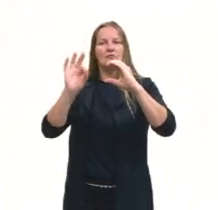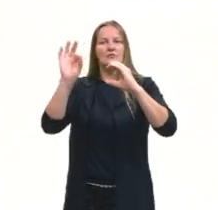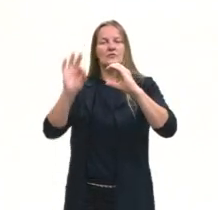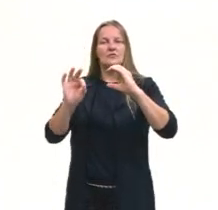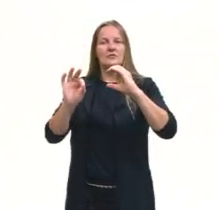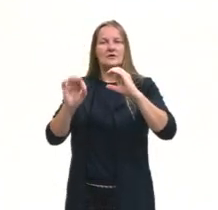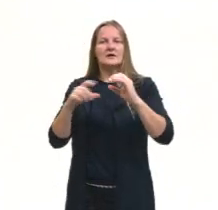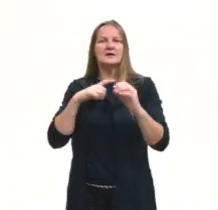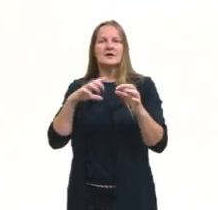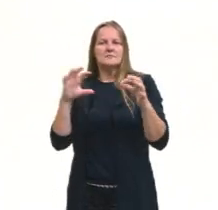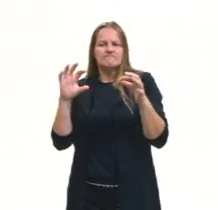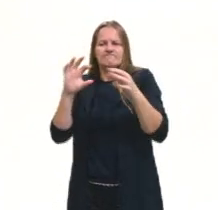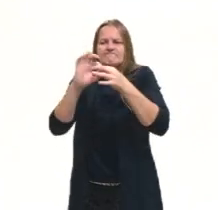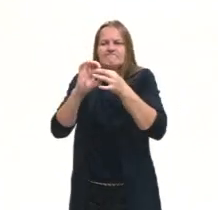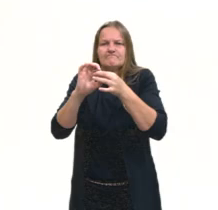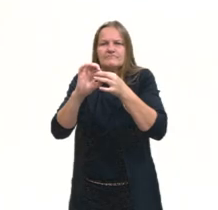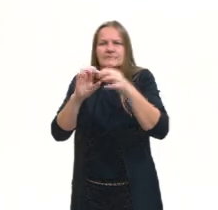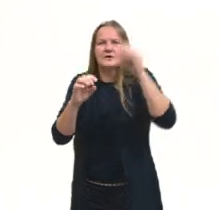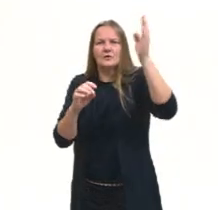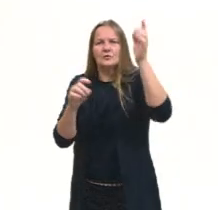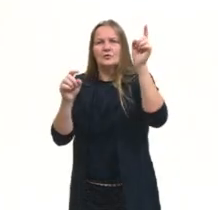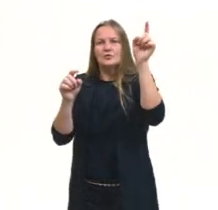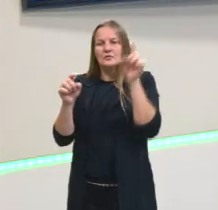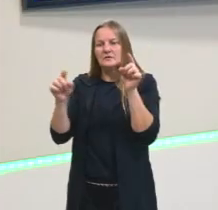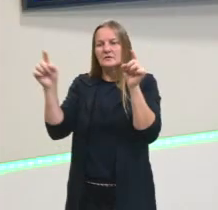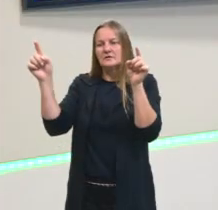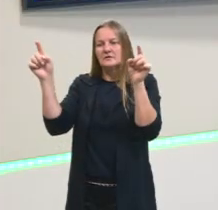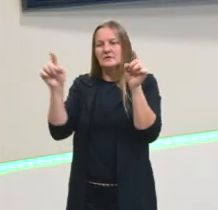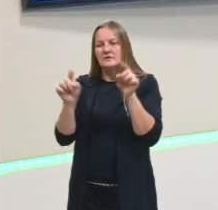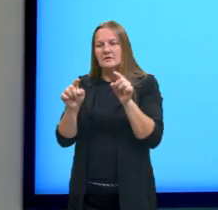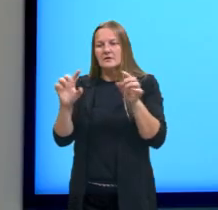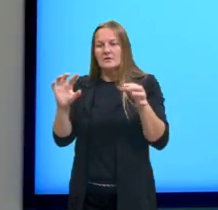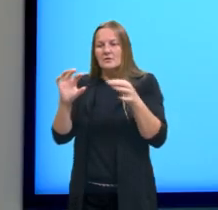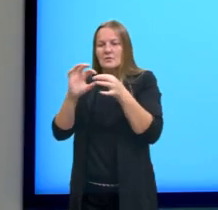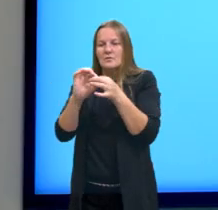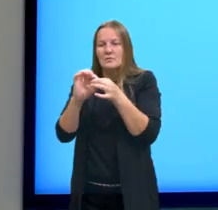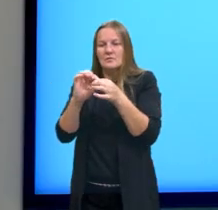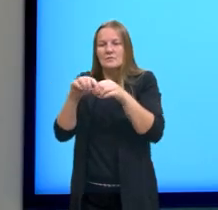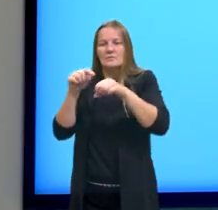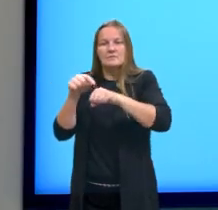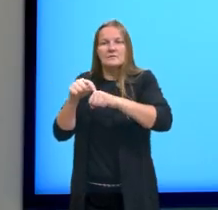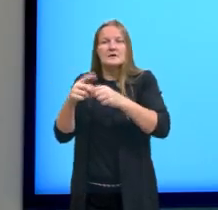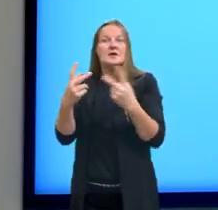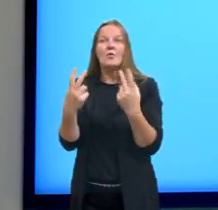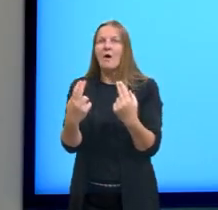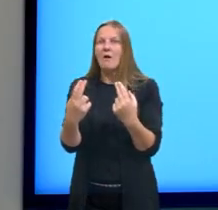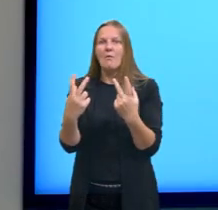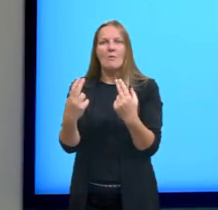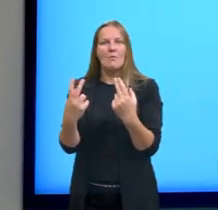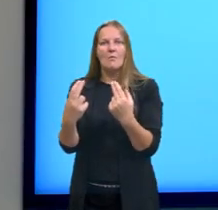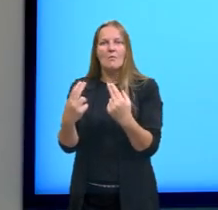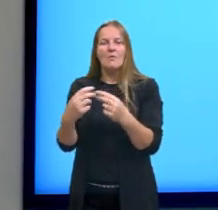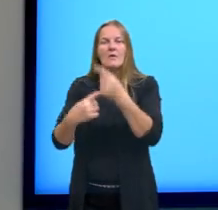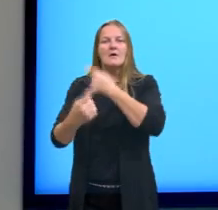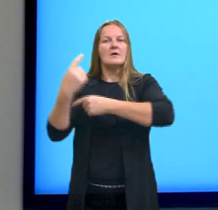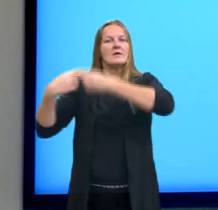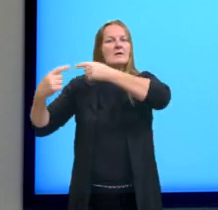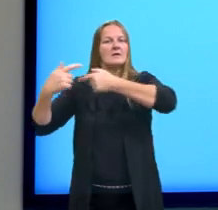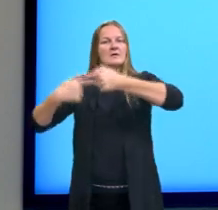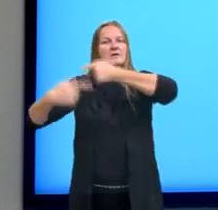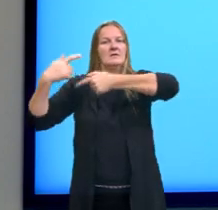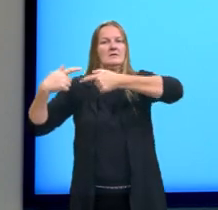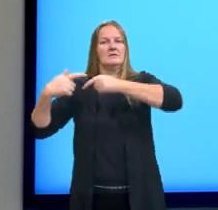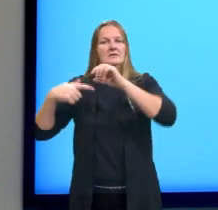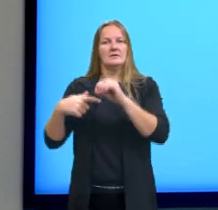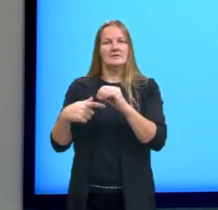aqui se chama Norte essas duas linhas se encontram temos um ancestral comum um dos